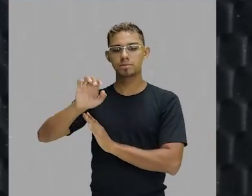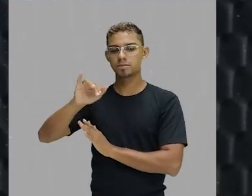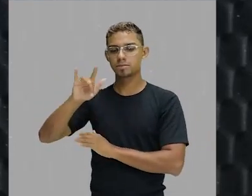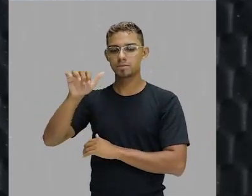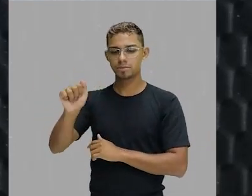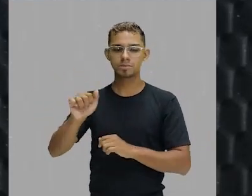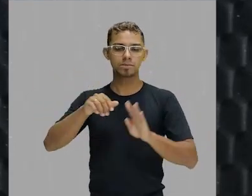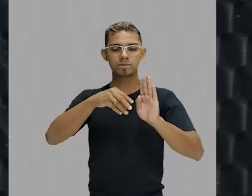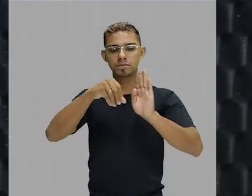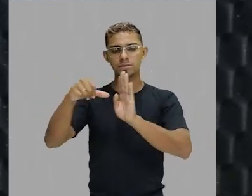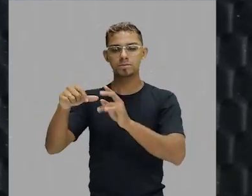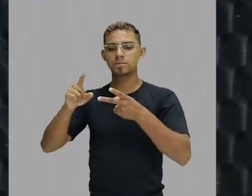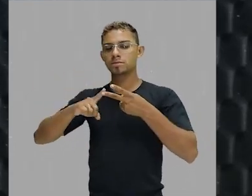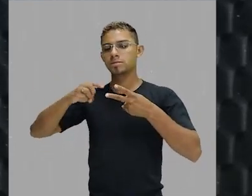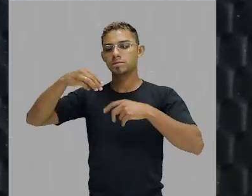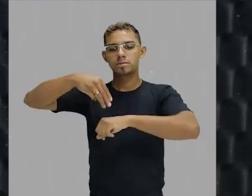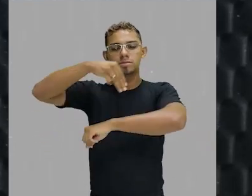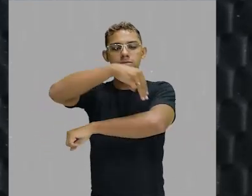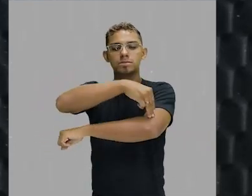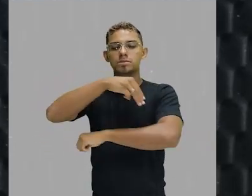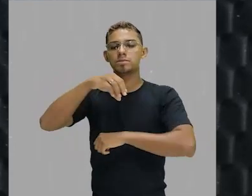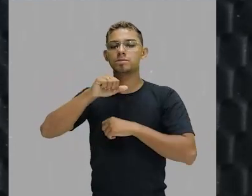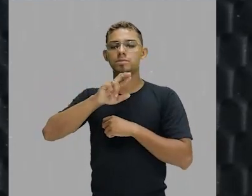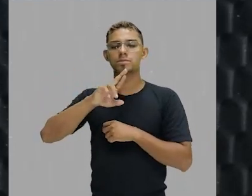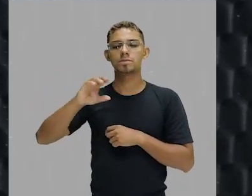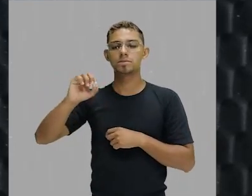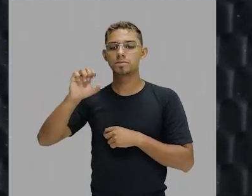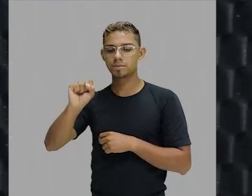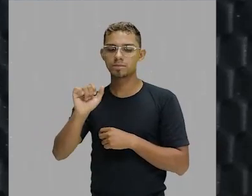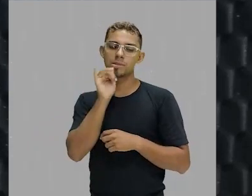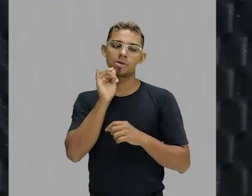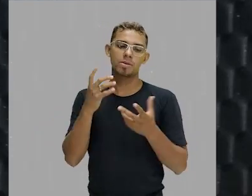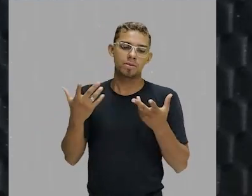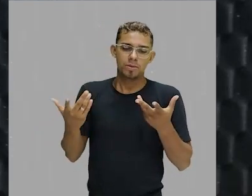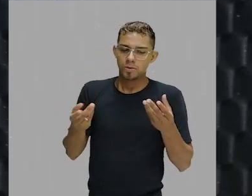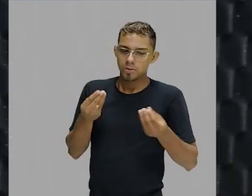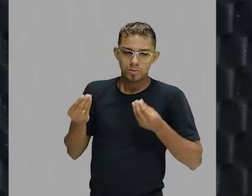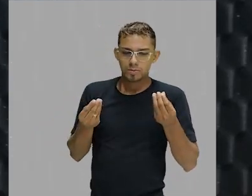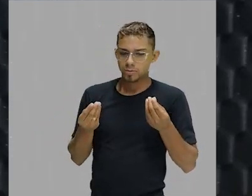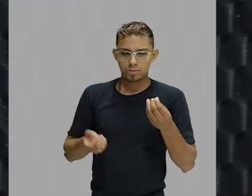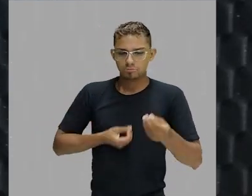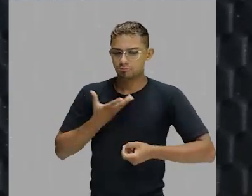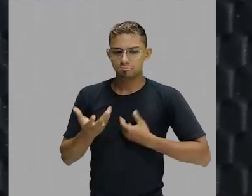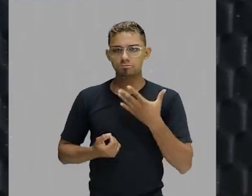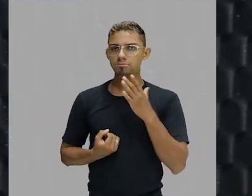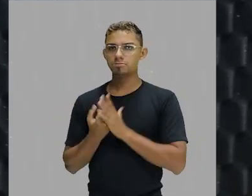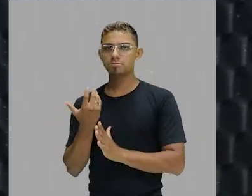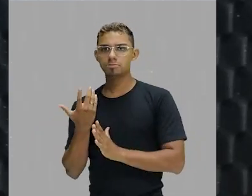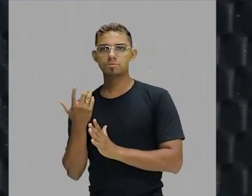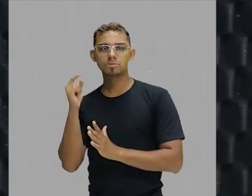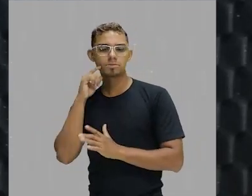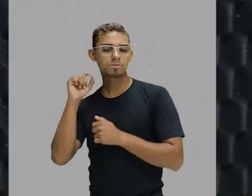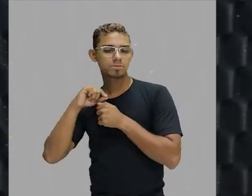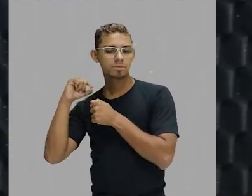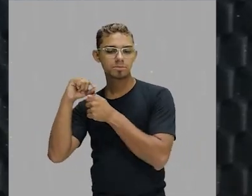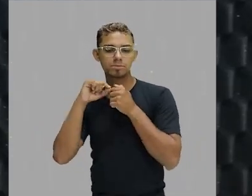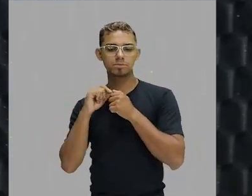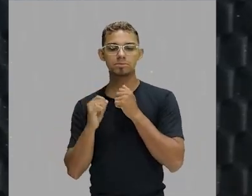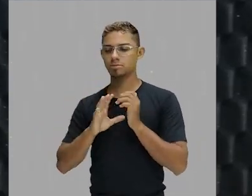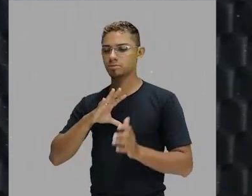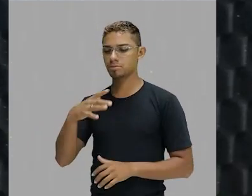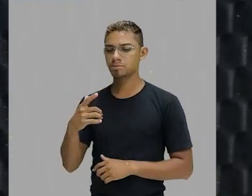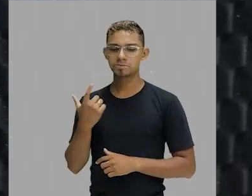aqui. Patrimônio cultural e material. Forma de expressão, modos de criar, modos de fazer, modos de